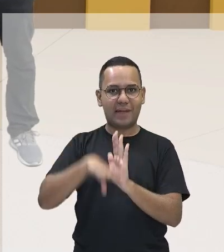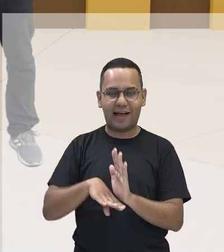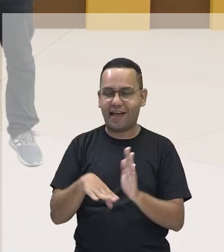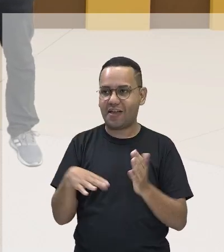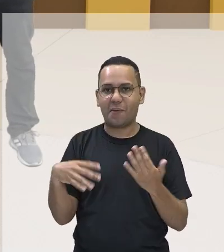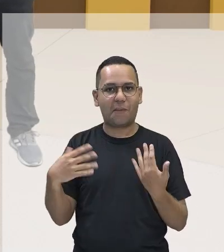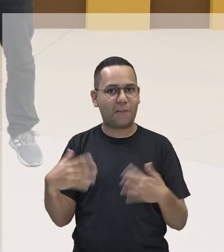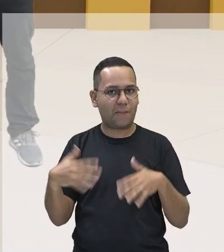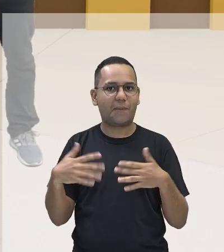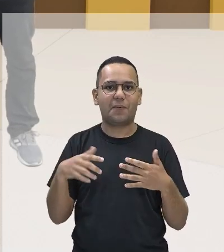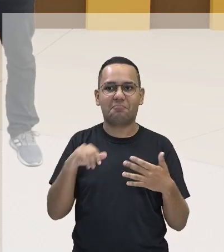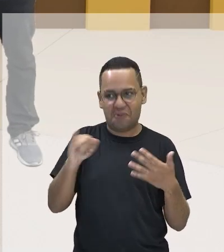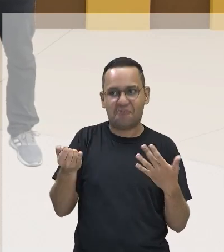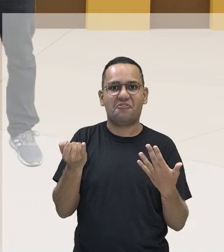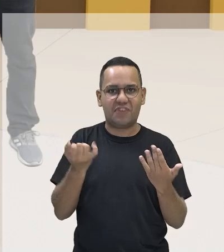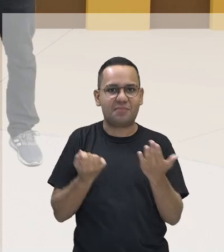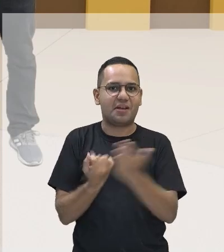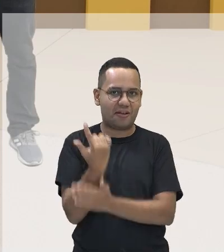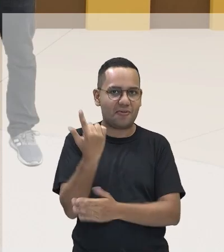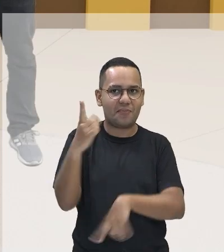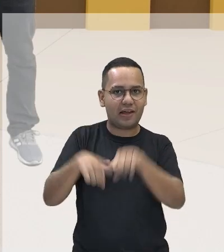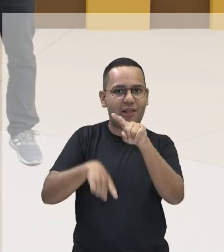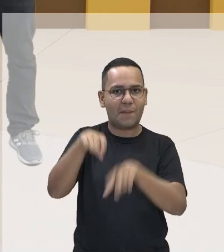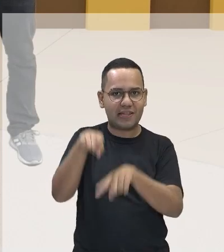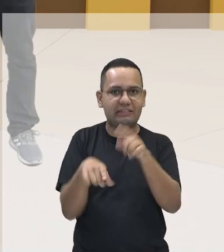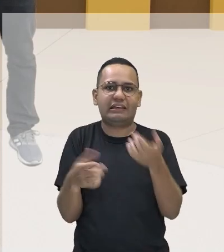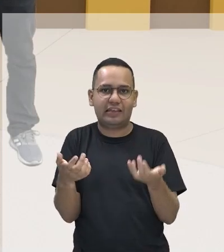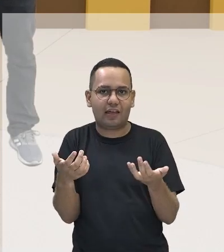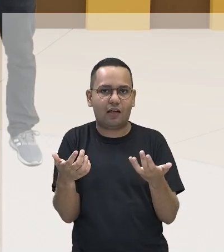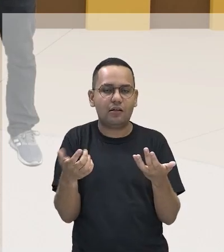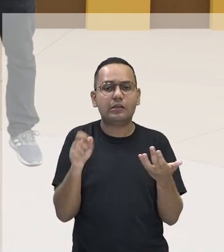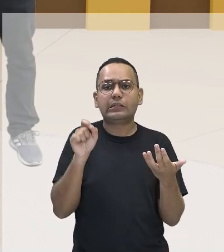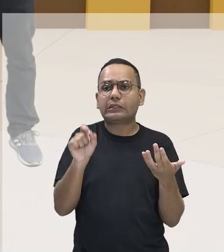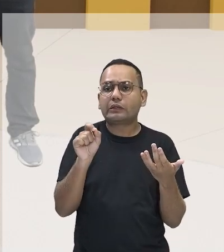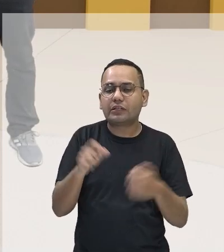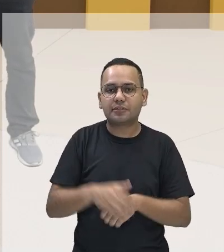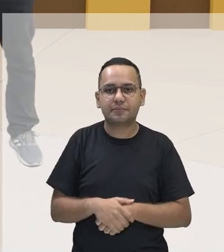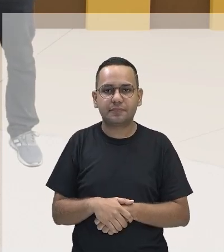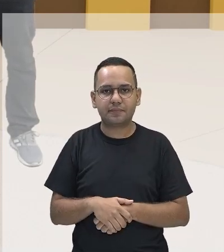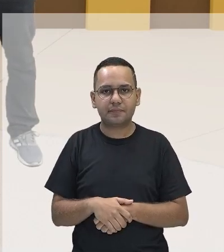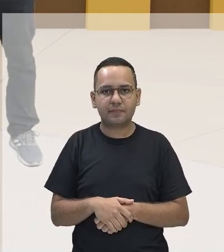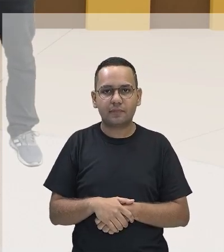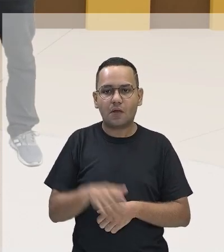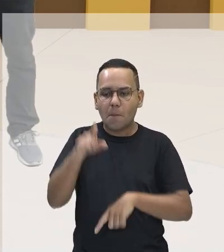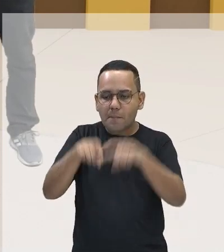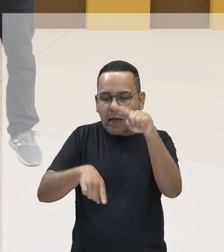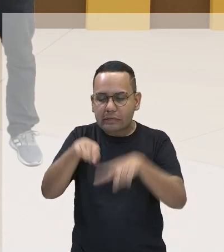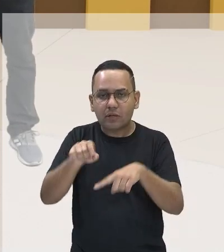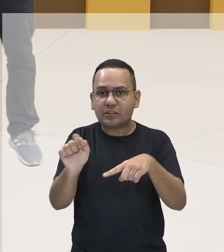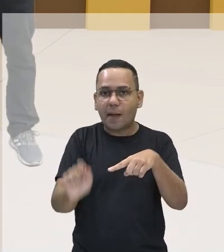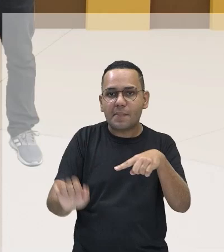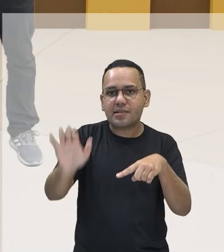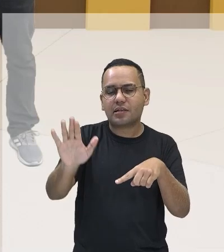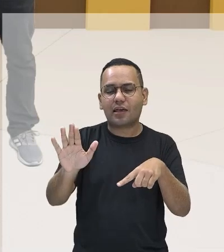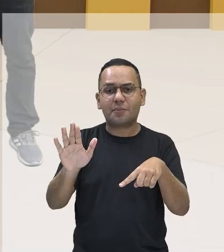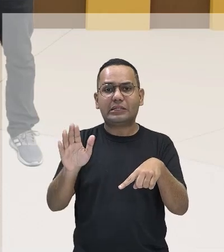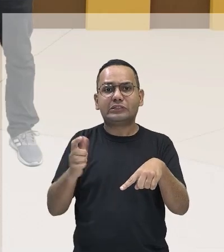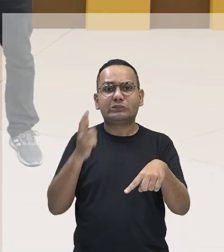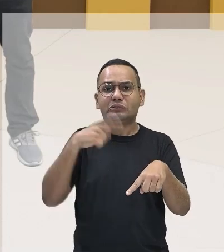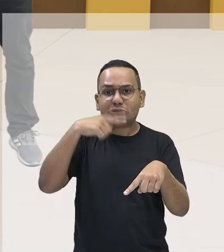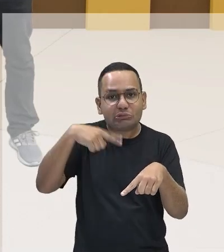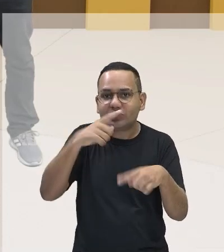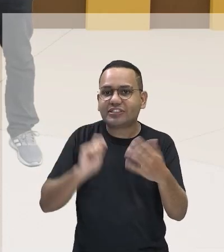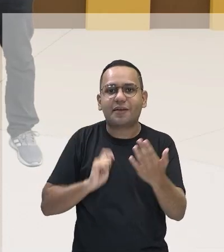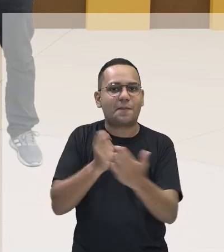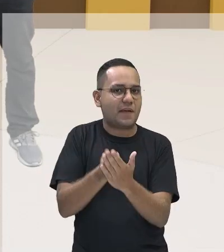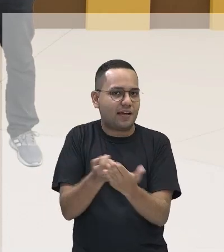precisava, né? Bota a culpa na promoção e compra uma coisa que está mais cara do que você pode pagar. E aí essa compra por impulso acaba levando um